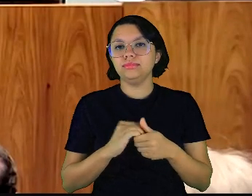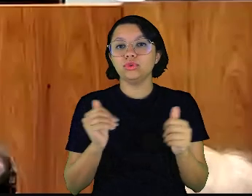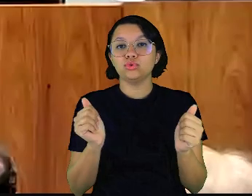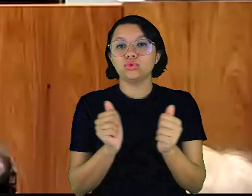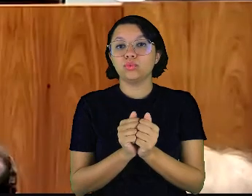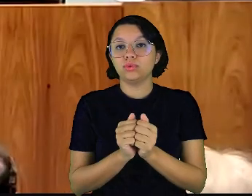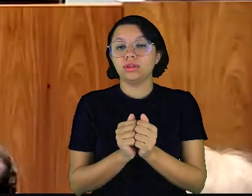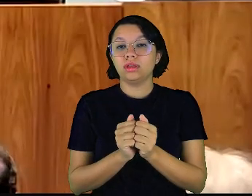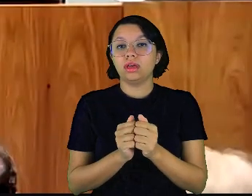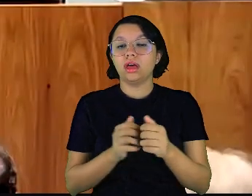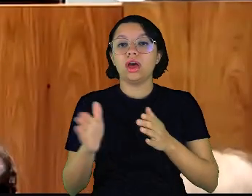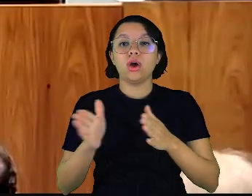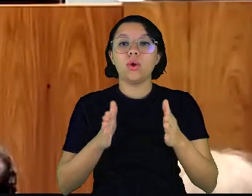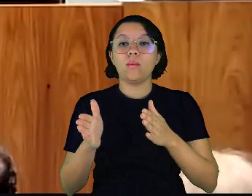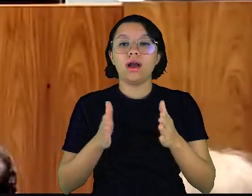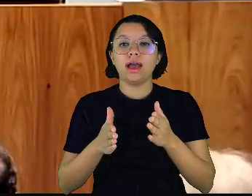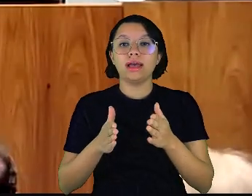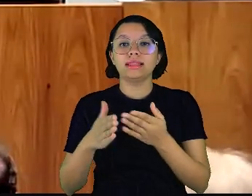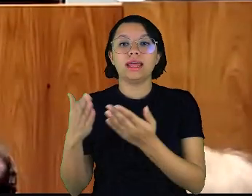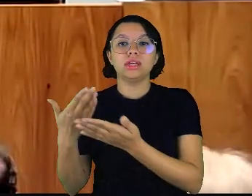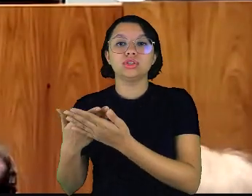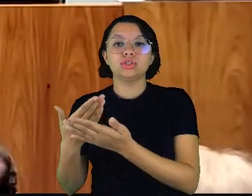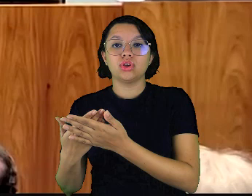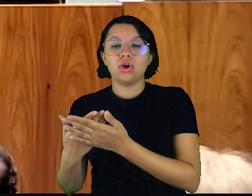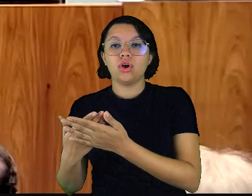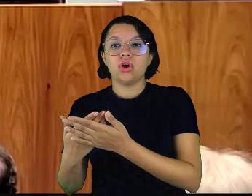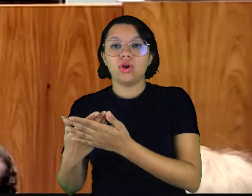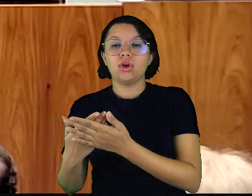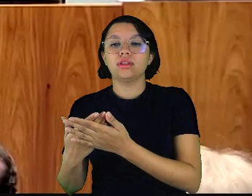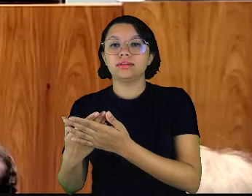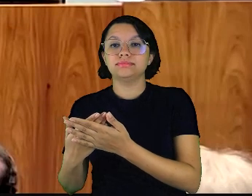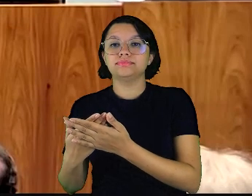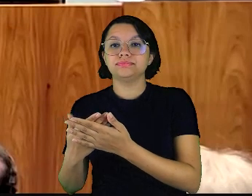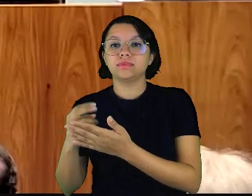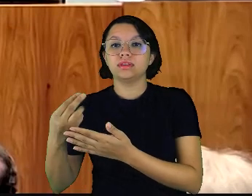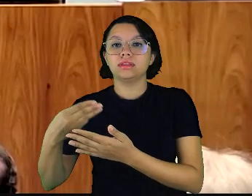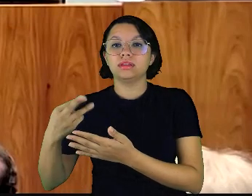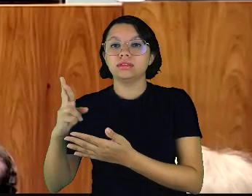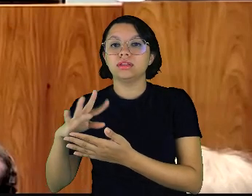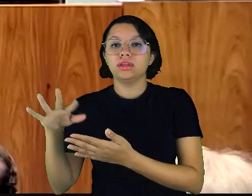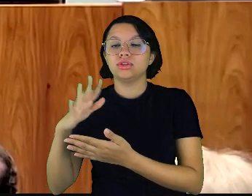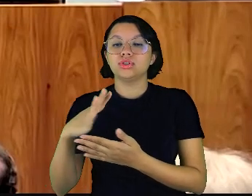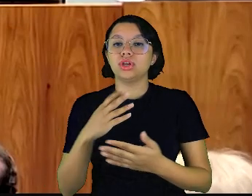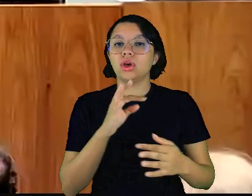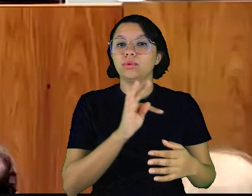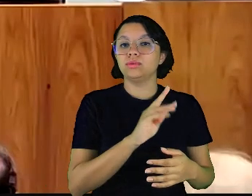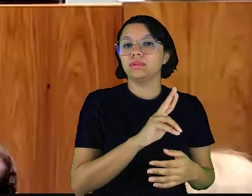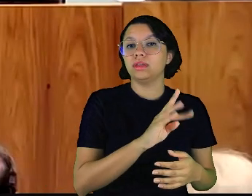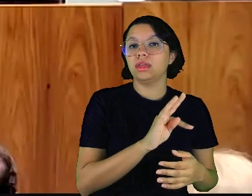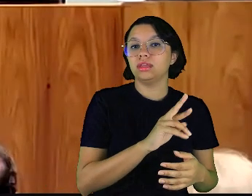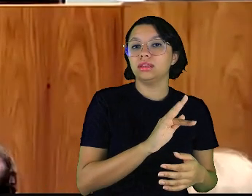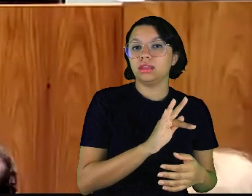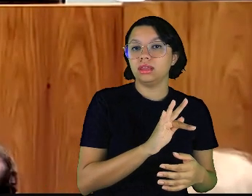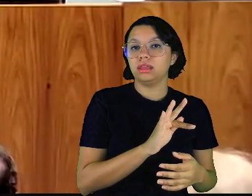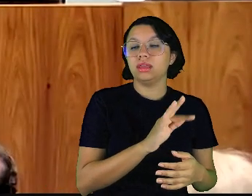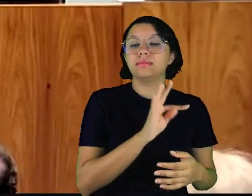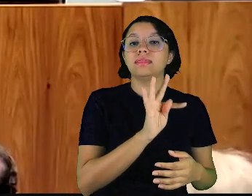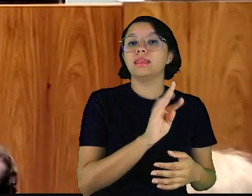essa união entre as escolas da Magistratura Federal da Terceira Região e do Tribunal Regional do Trabalho da Segunda